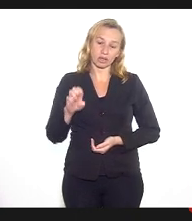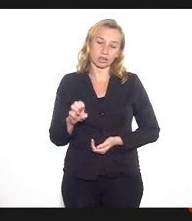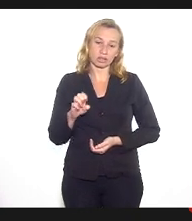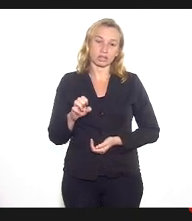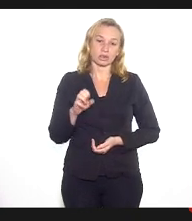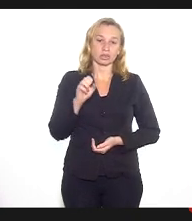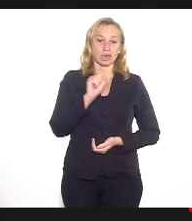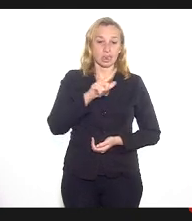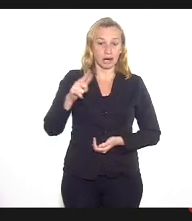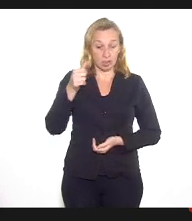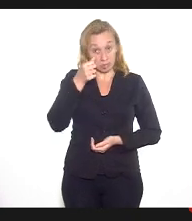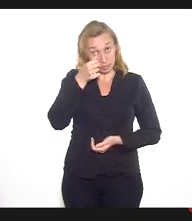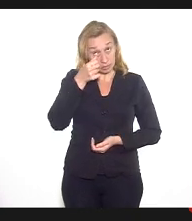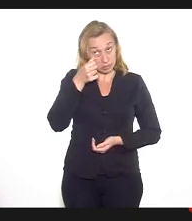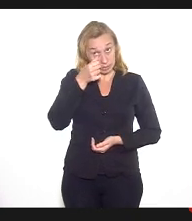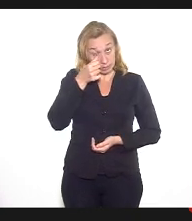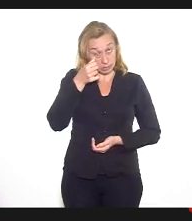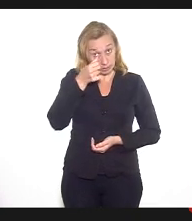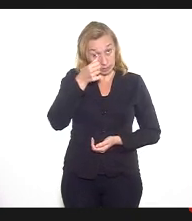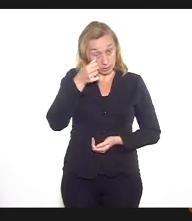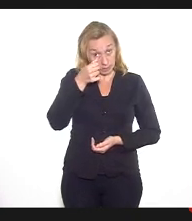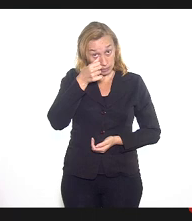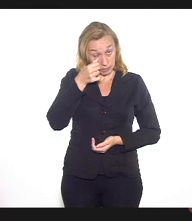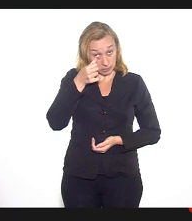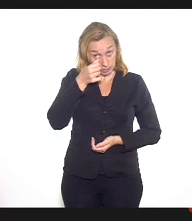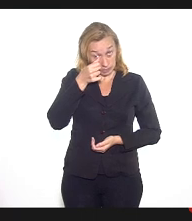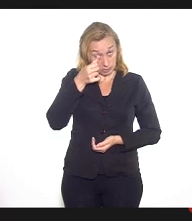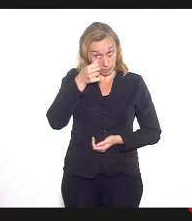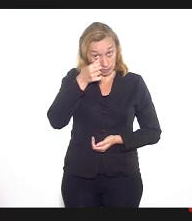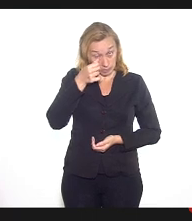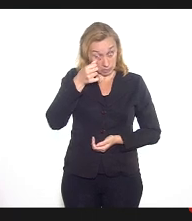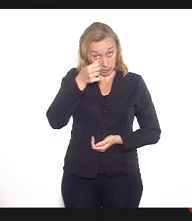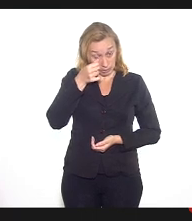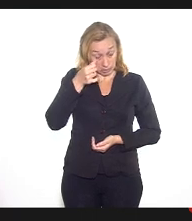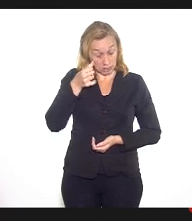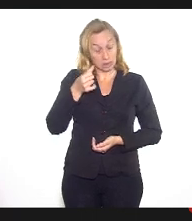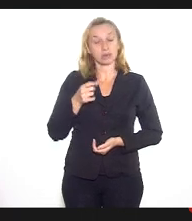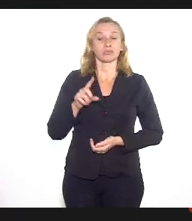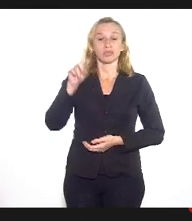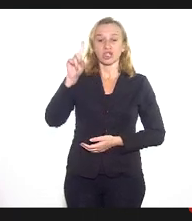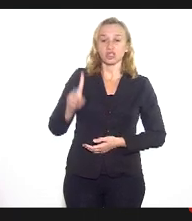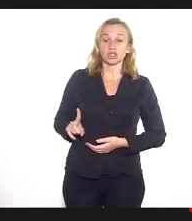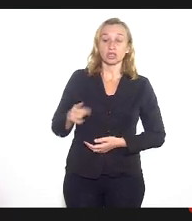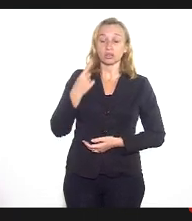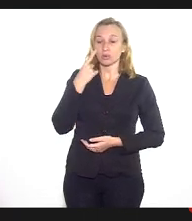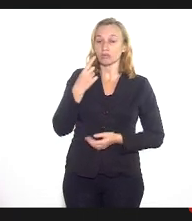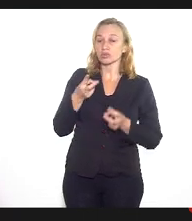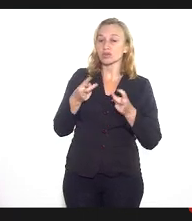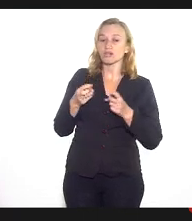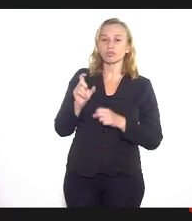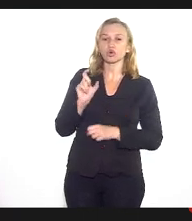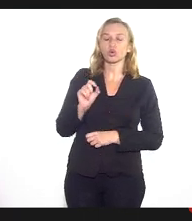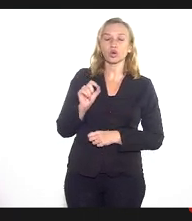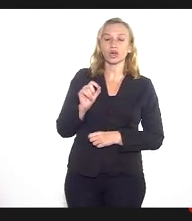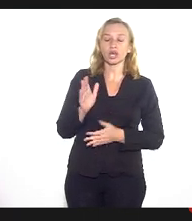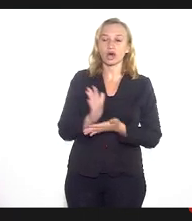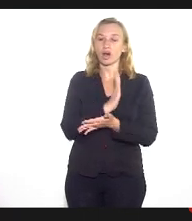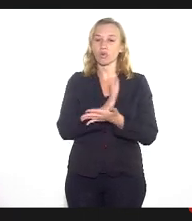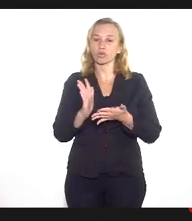da Petrobras aqui no Brasil. À direita, a gente vê alguns